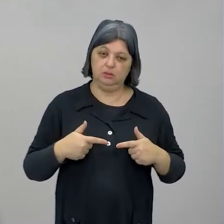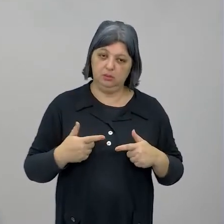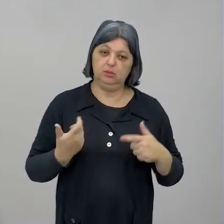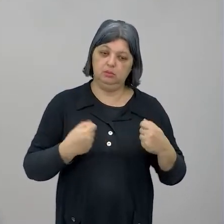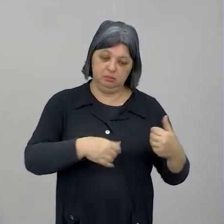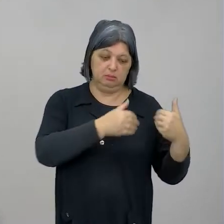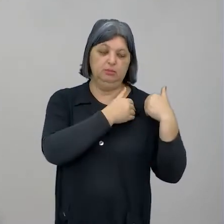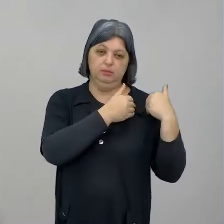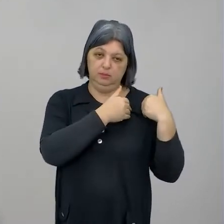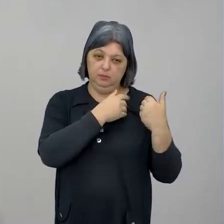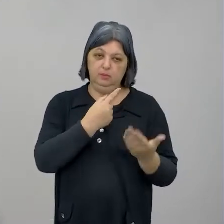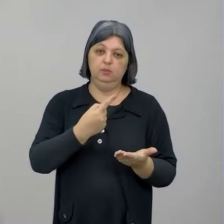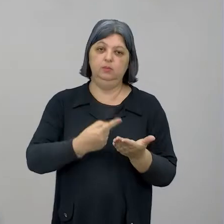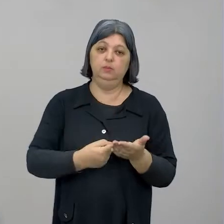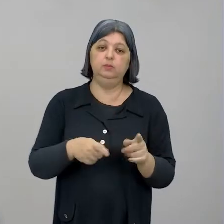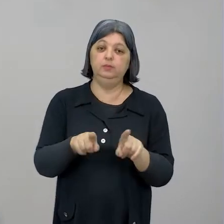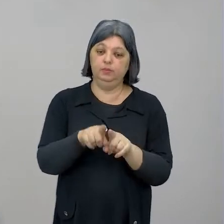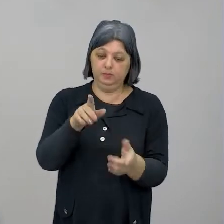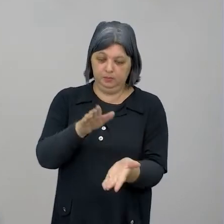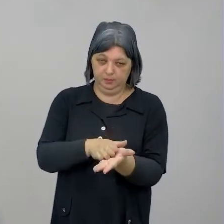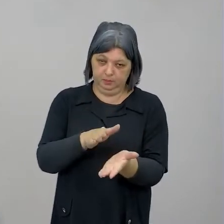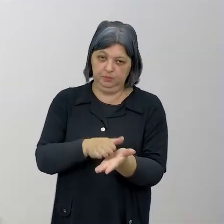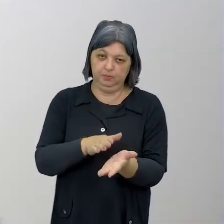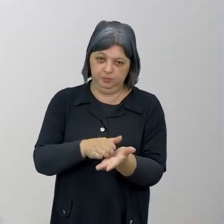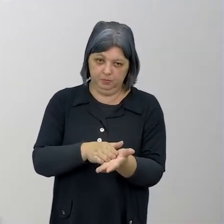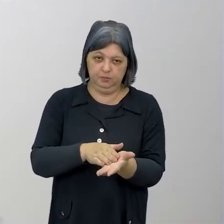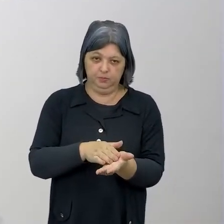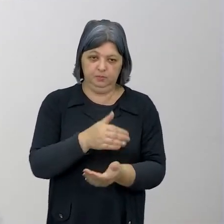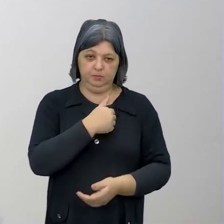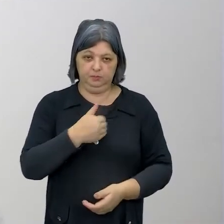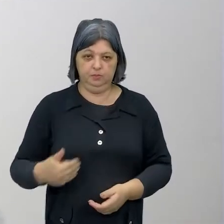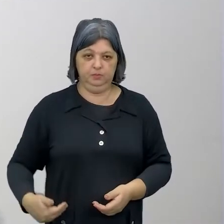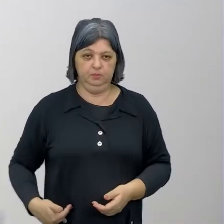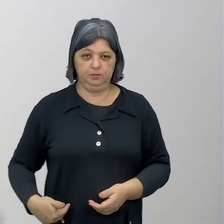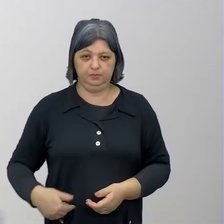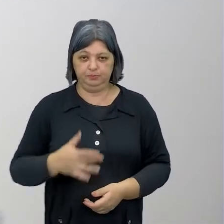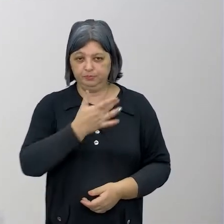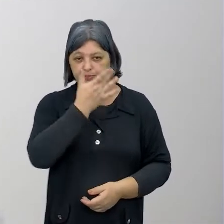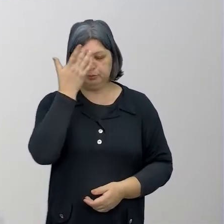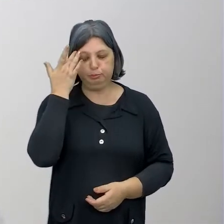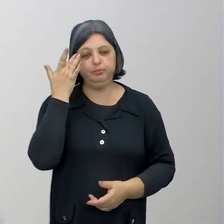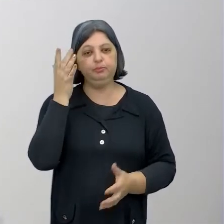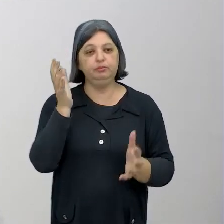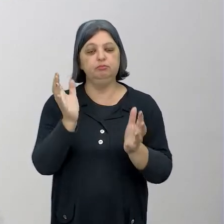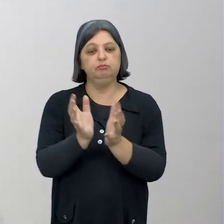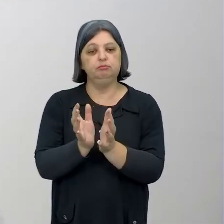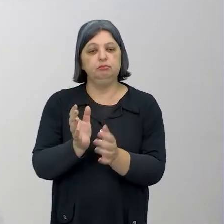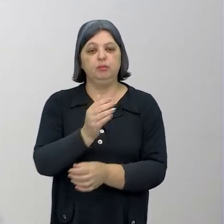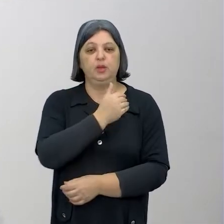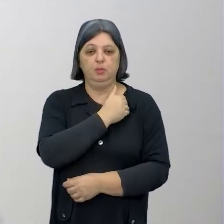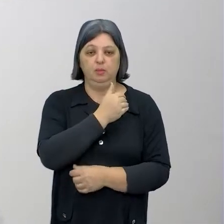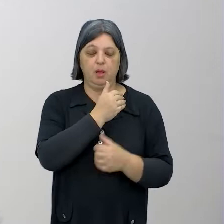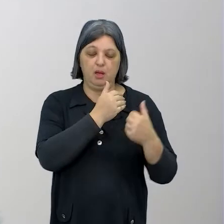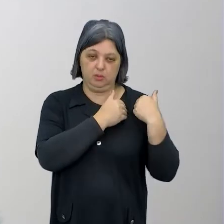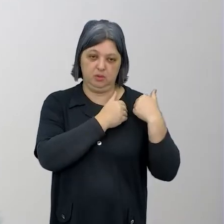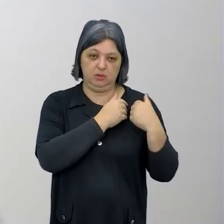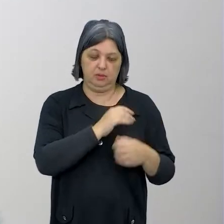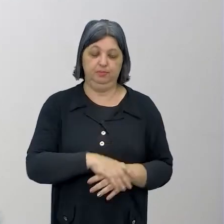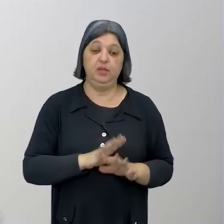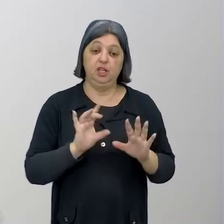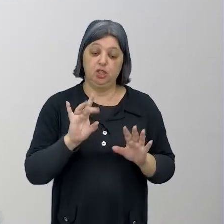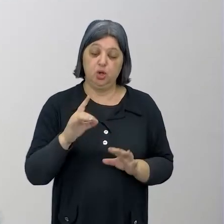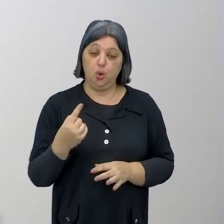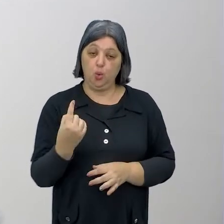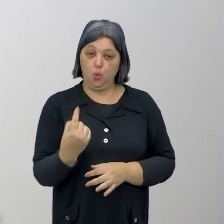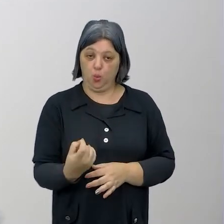parte e também cobrar os órgãos responsáveis. Muito bem. Vocês perceberam? Isso é apenas um. E eu já vou adiantar para